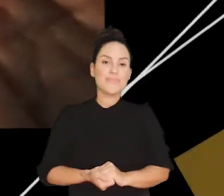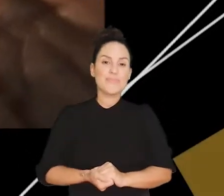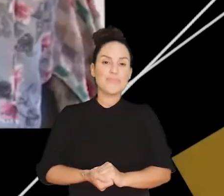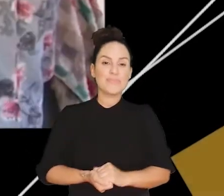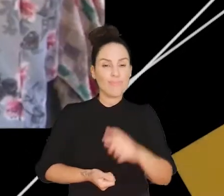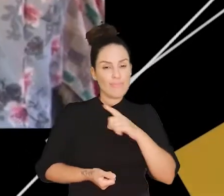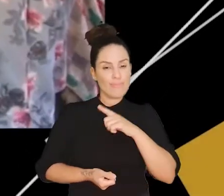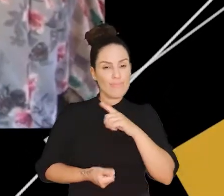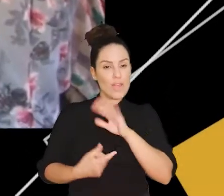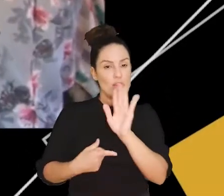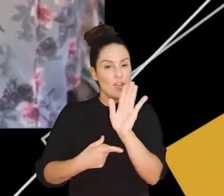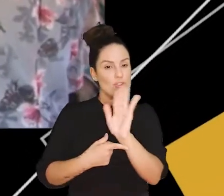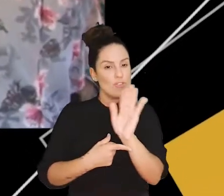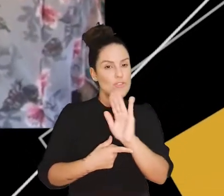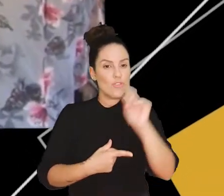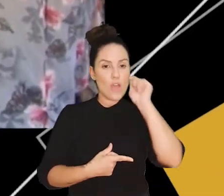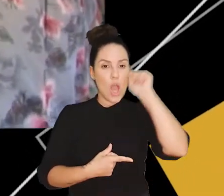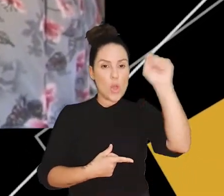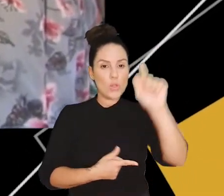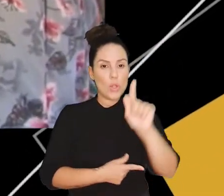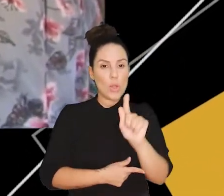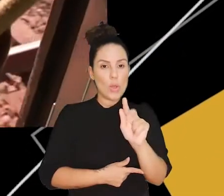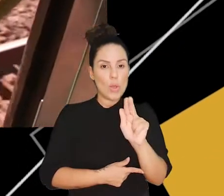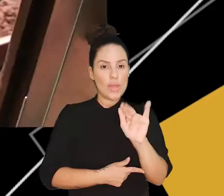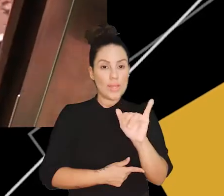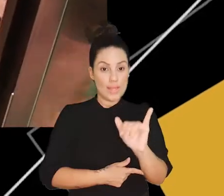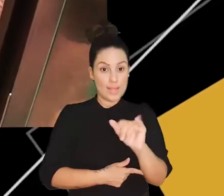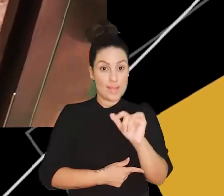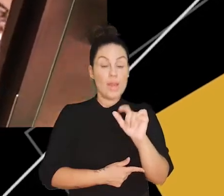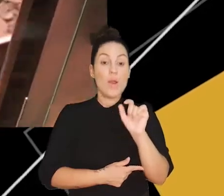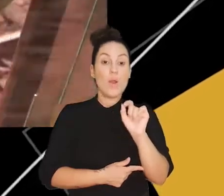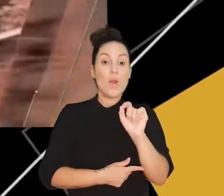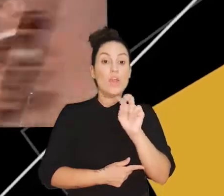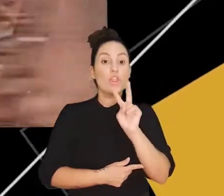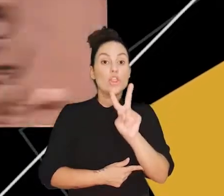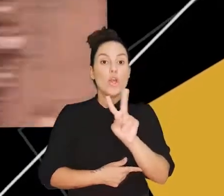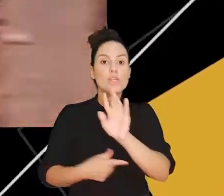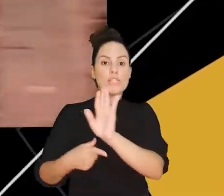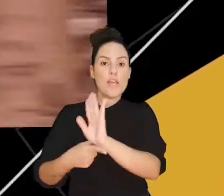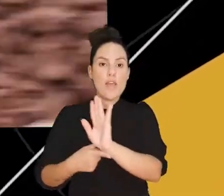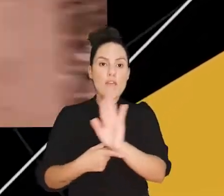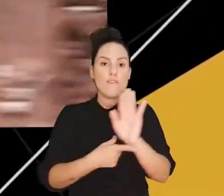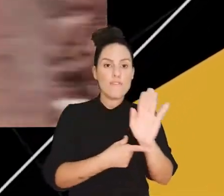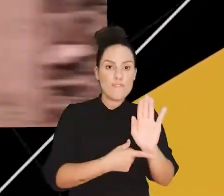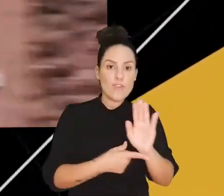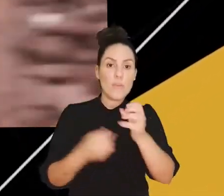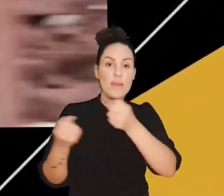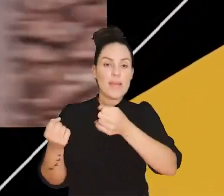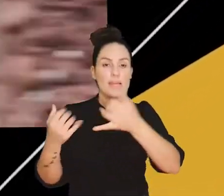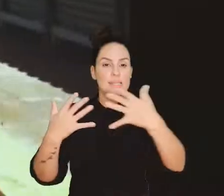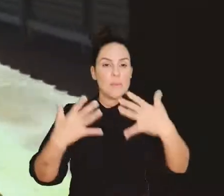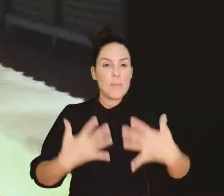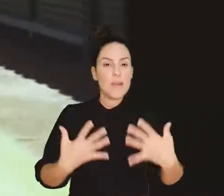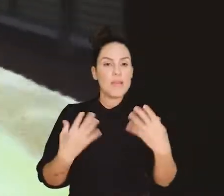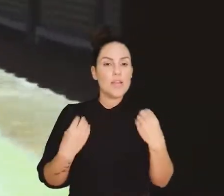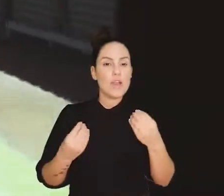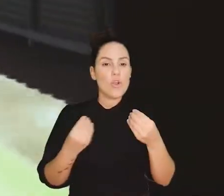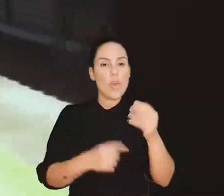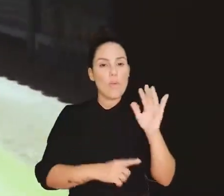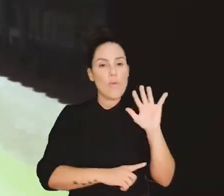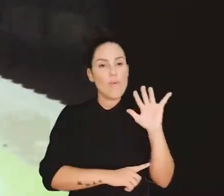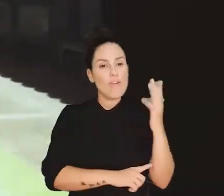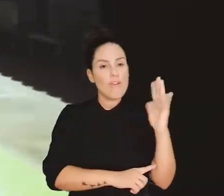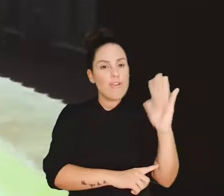O trabalho de Gui Castor e Marconi Moreira são 2 filmes também que nos trazem um relato da paisagem